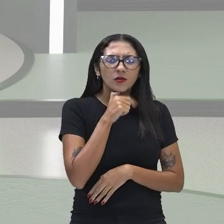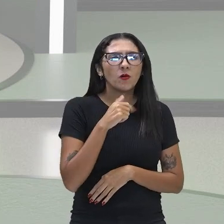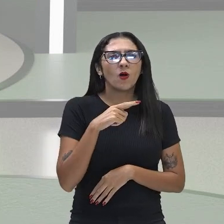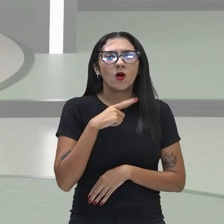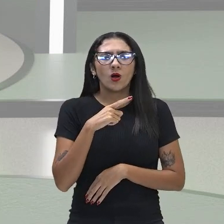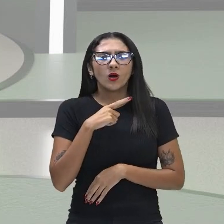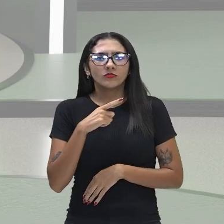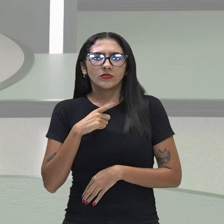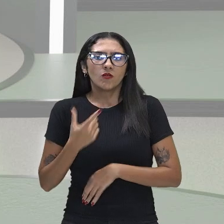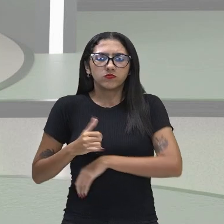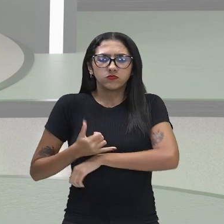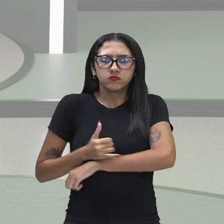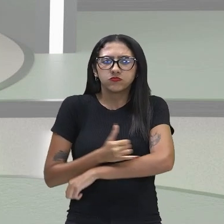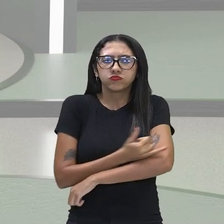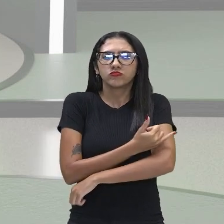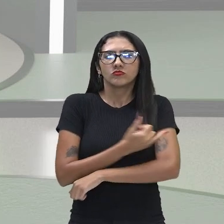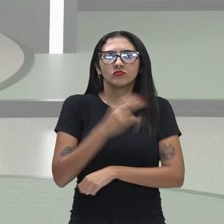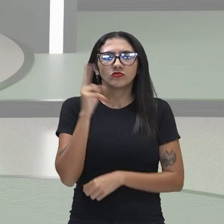massa,